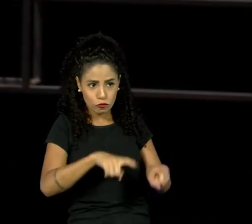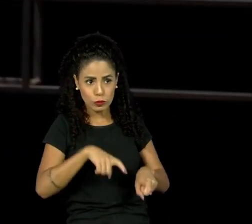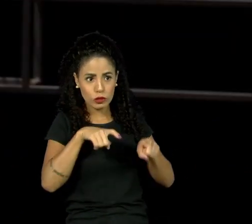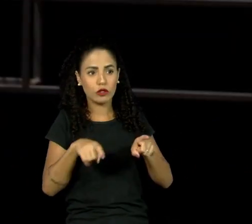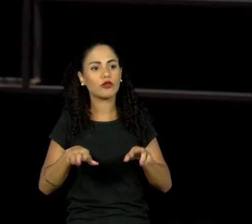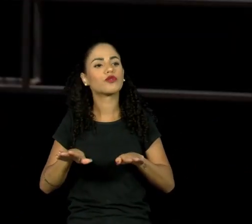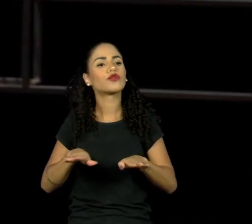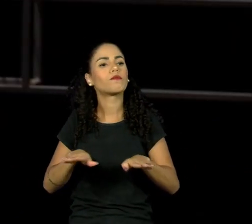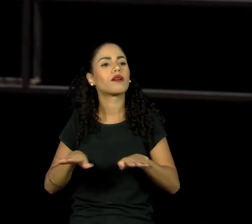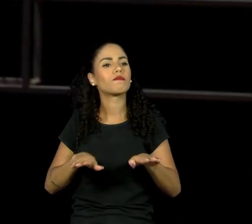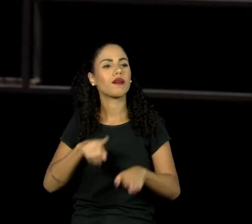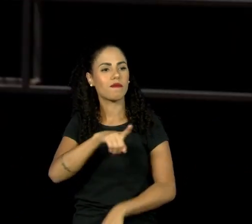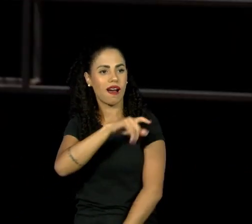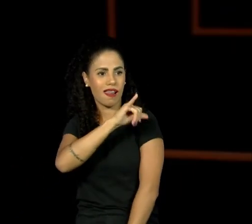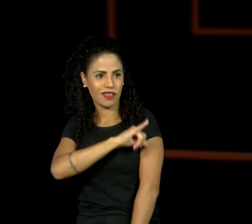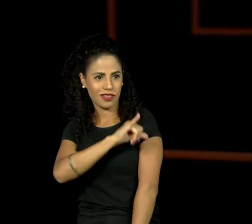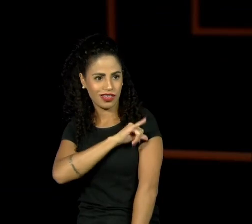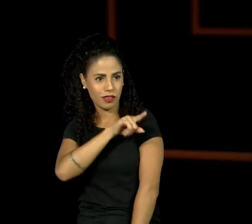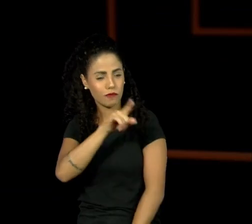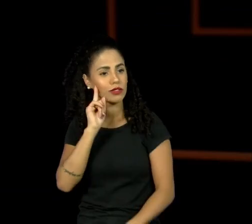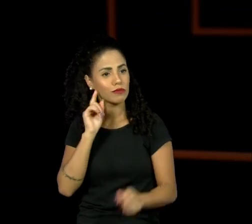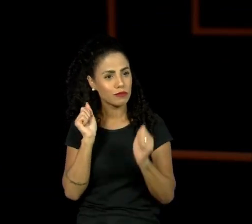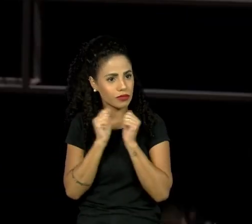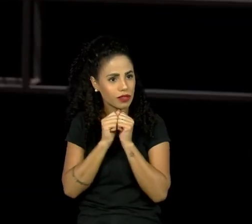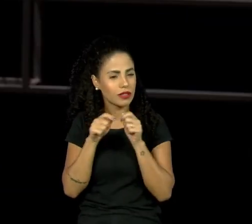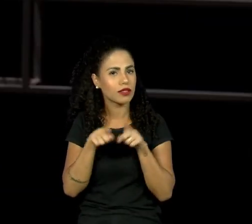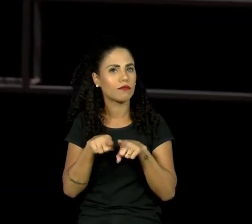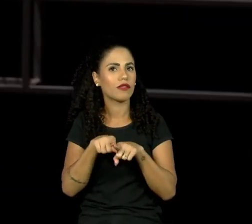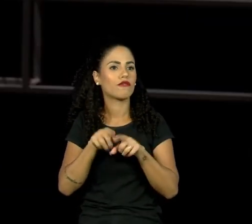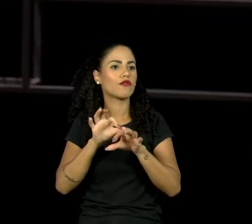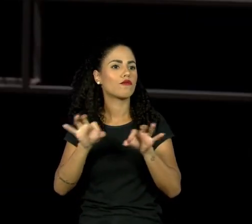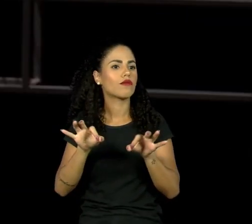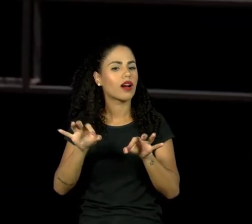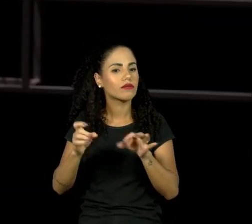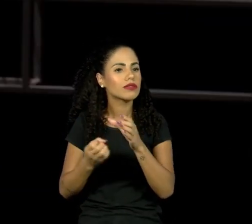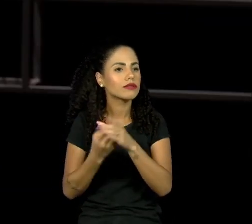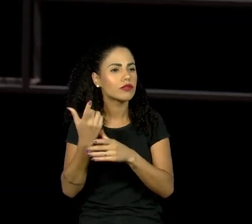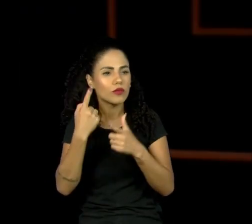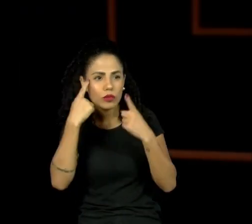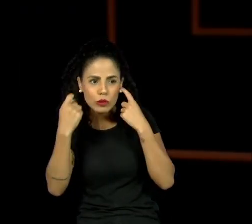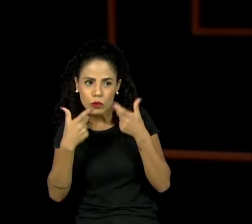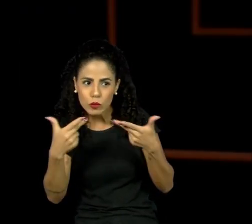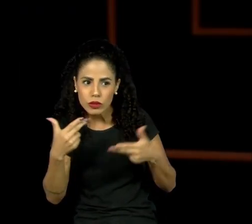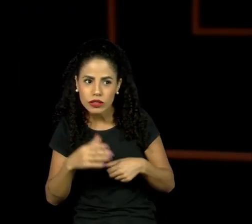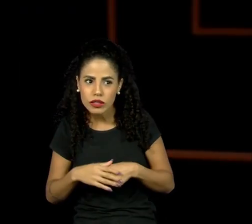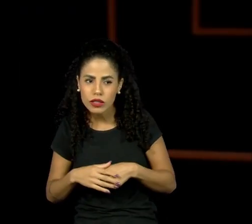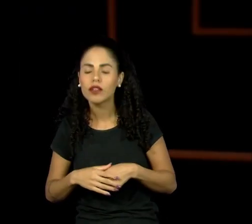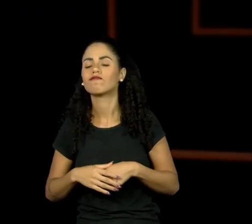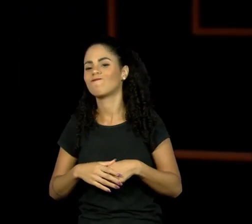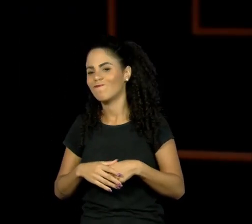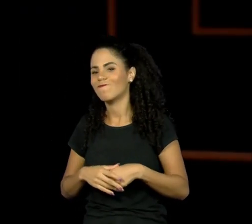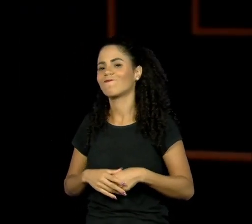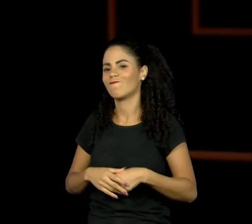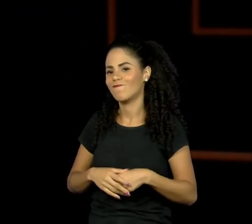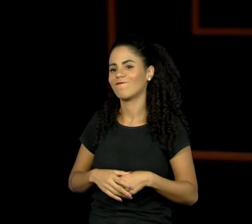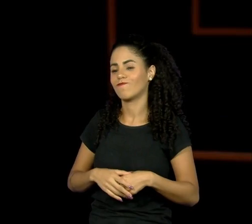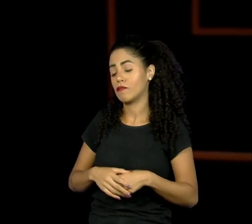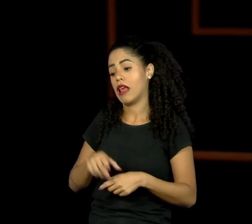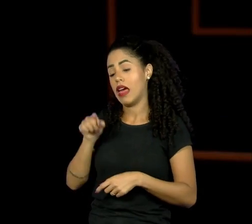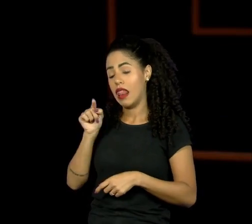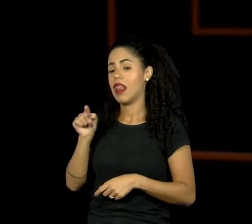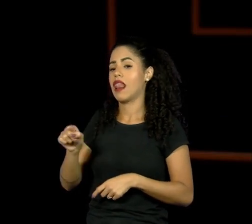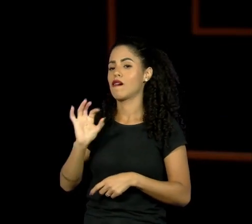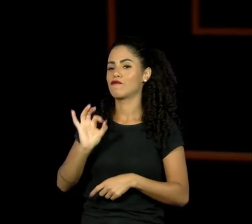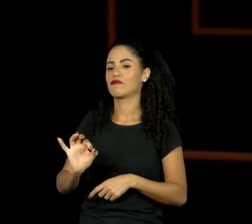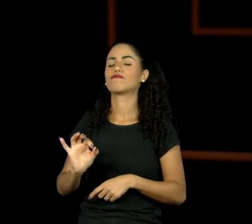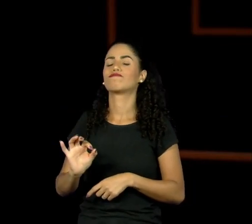né, o cantinho do vovô, onde vocês moraram, também foi um grande laboratório de criação. Nossa, né? ali foi